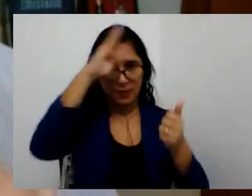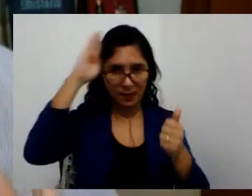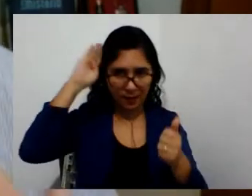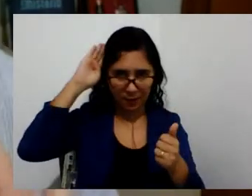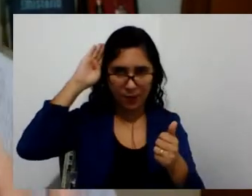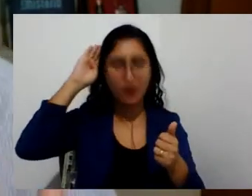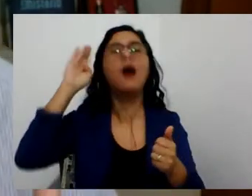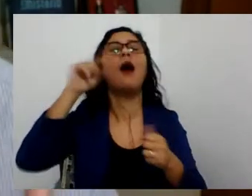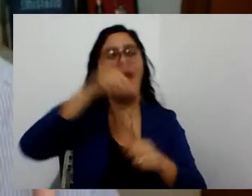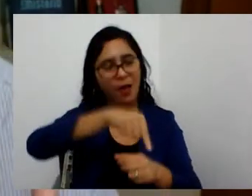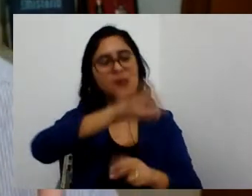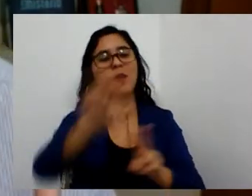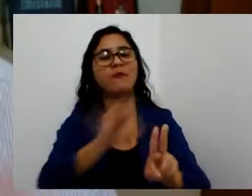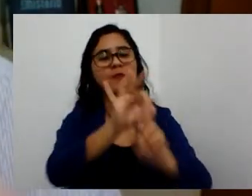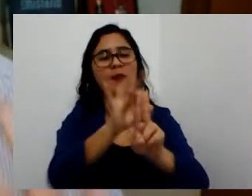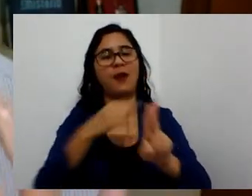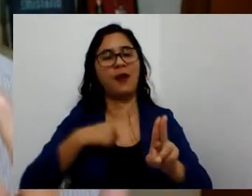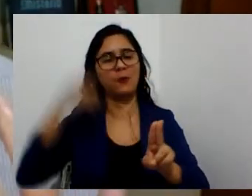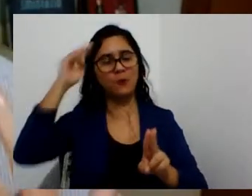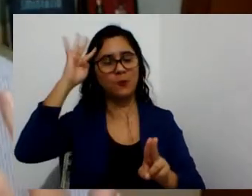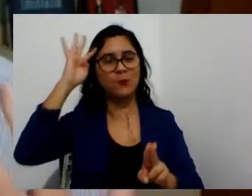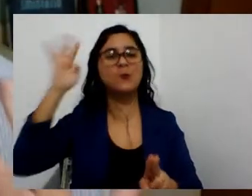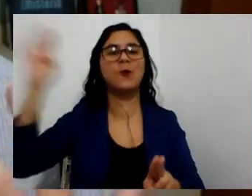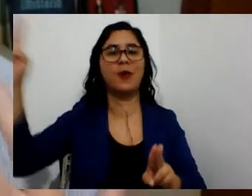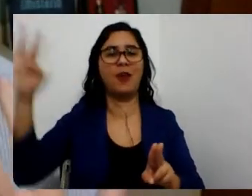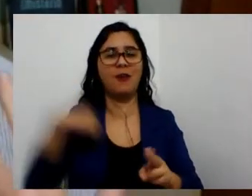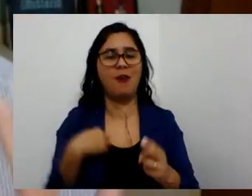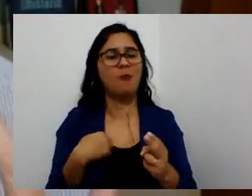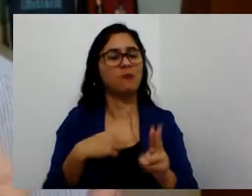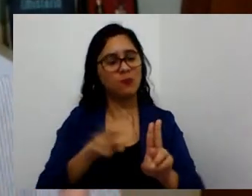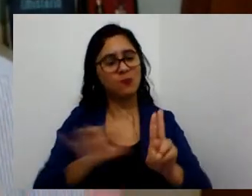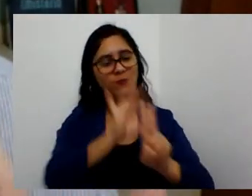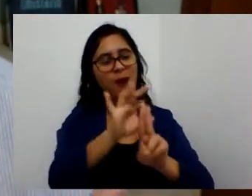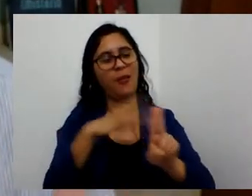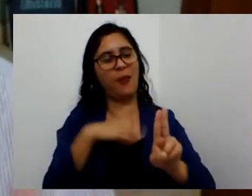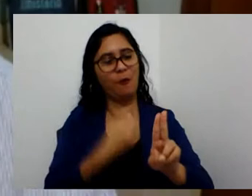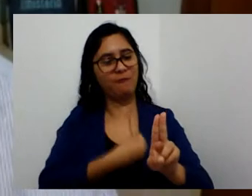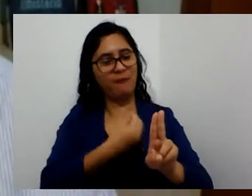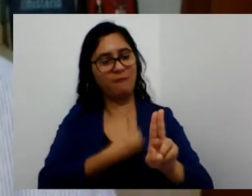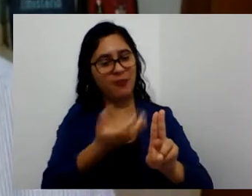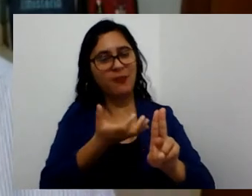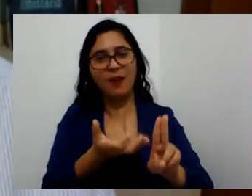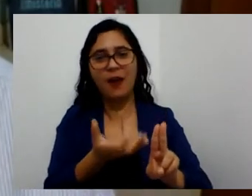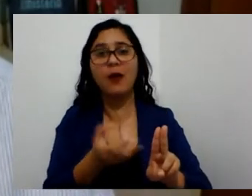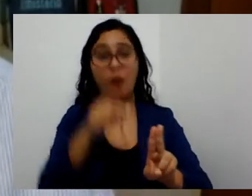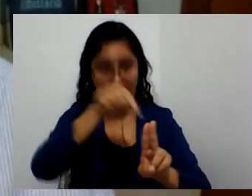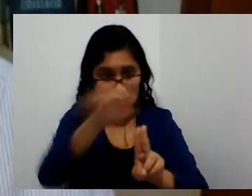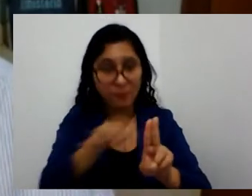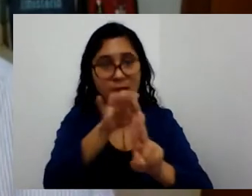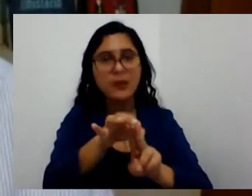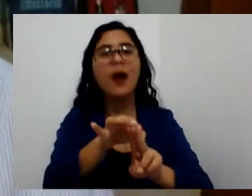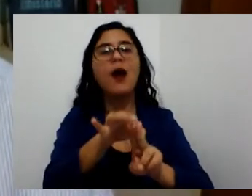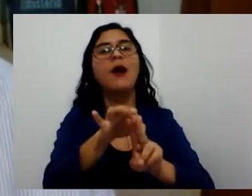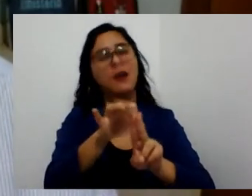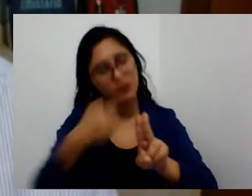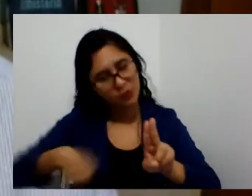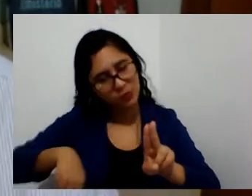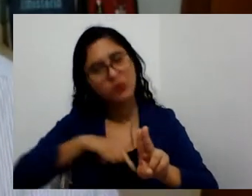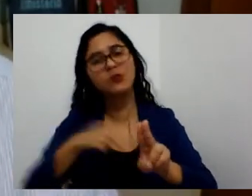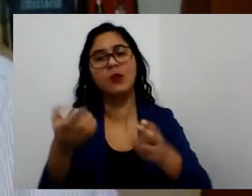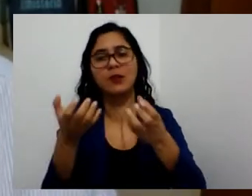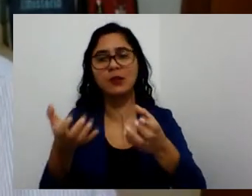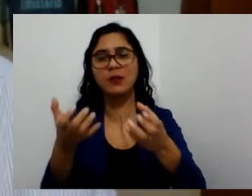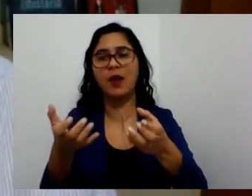é a UFSCar que eu sempre sonhei, a UFSCar que eu sempre vivi. E é essa UFSCar que a gente está trazendo justamente com